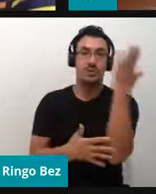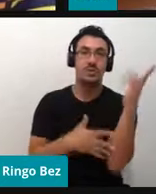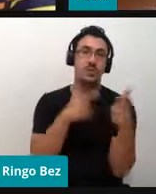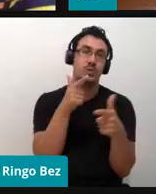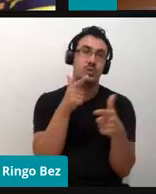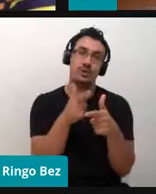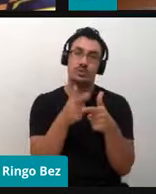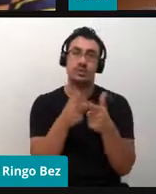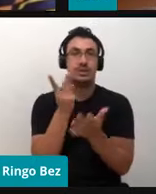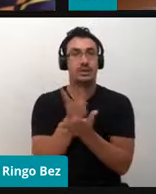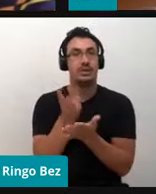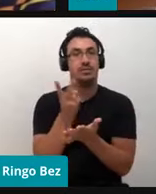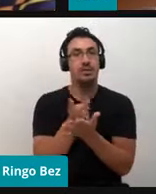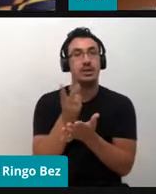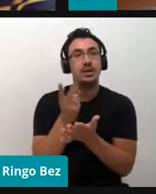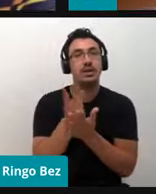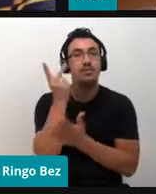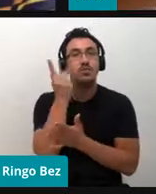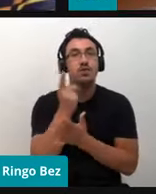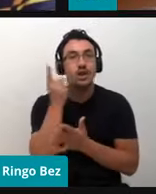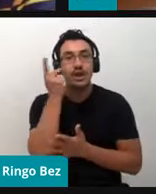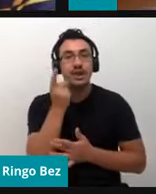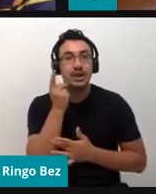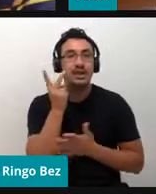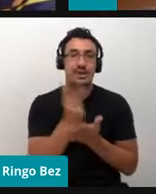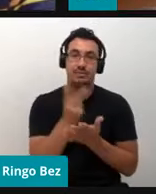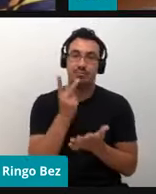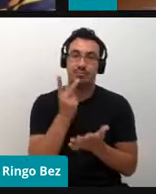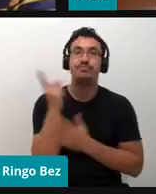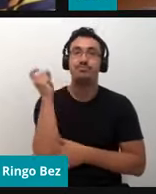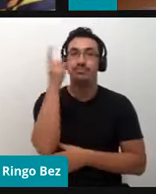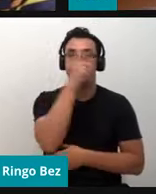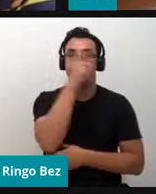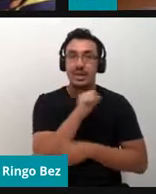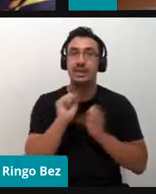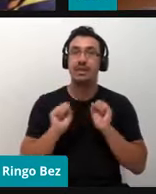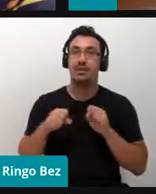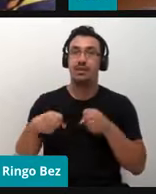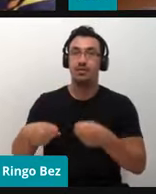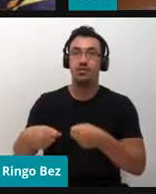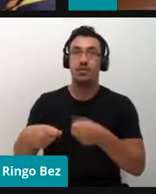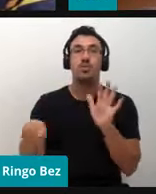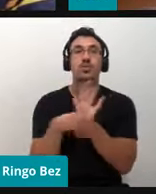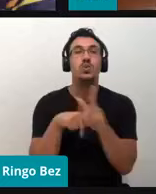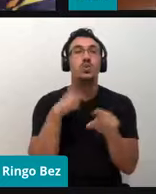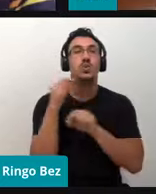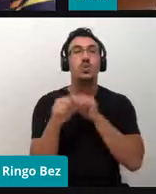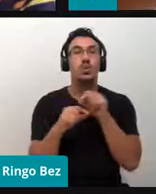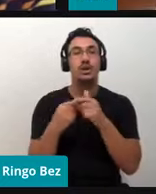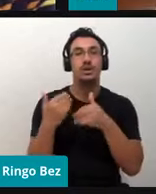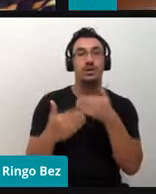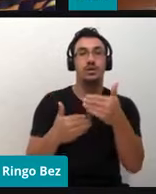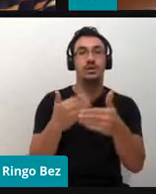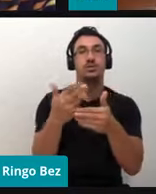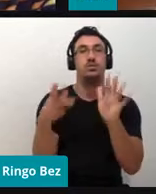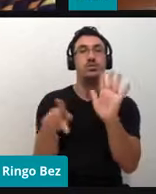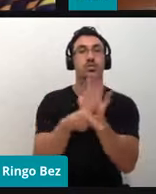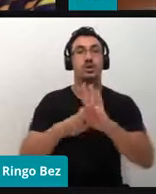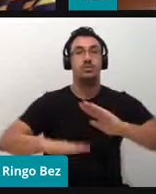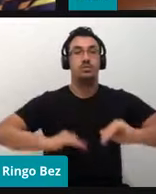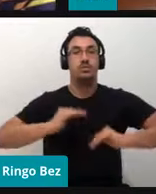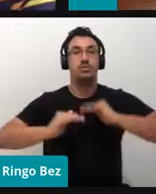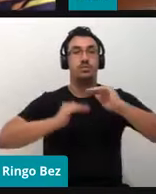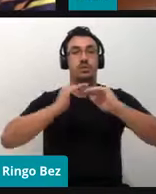muito, sempre foi muito difícil de defender frente aos processos de desenvolvimento,